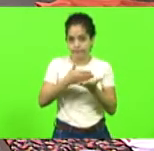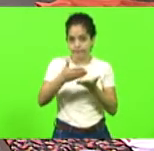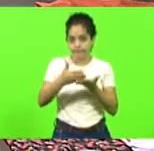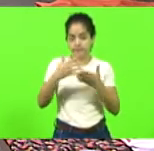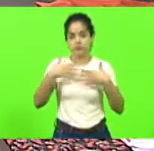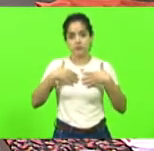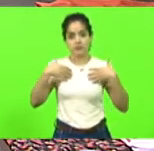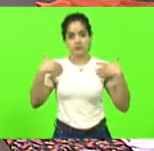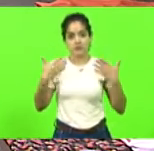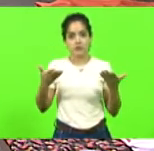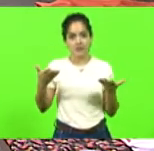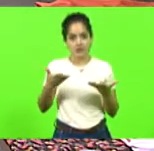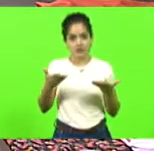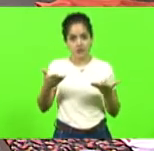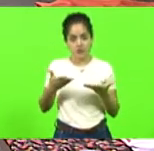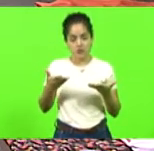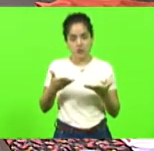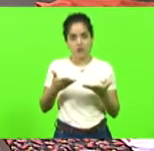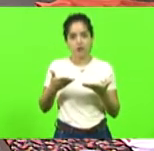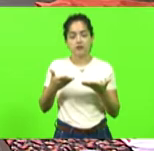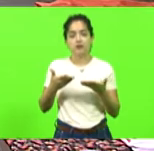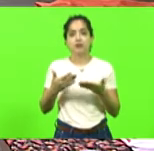homenagem. Confesso que